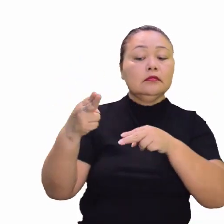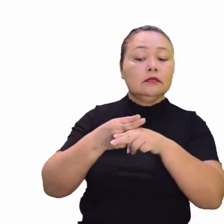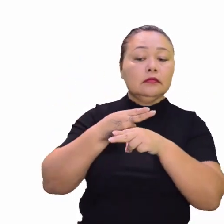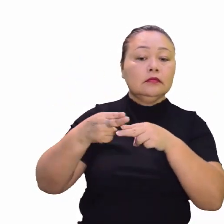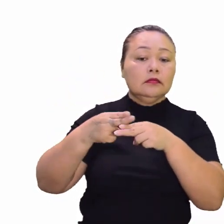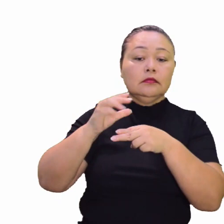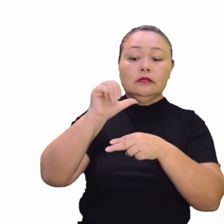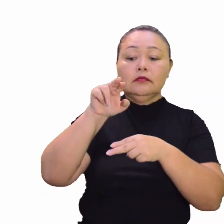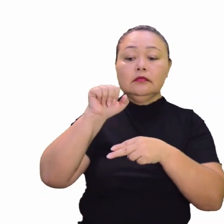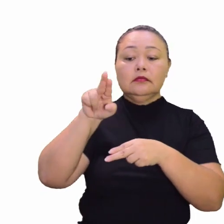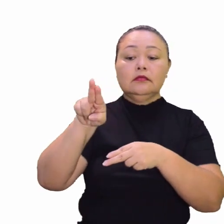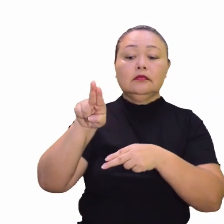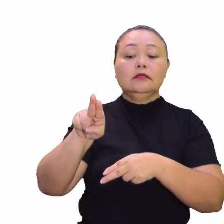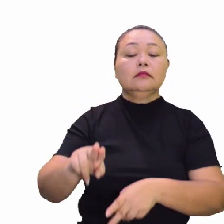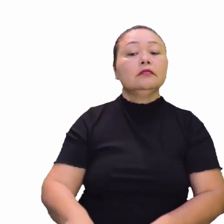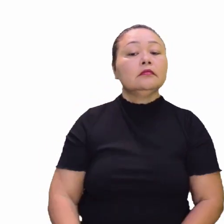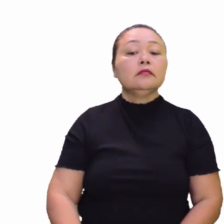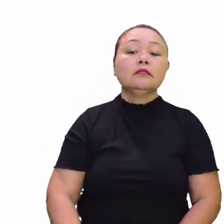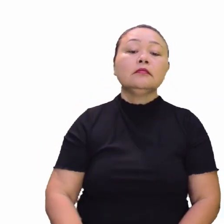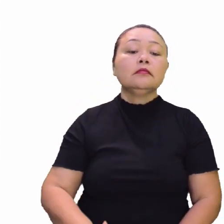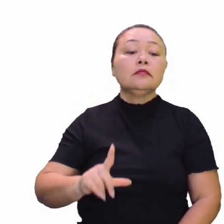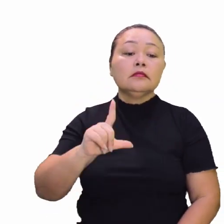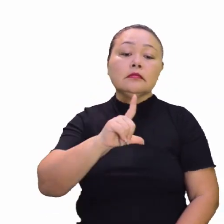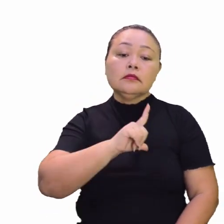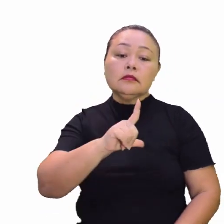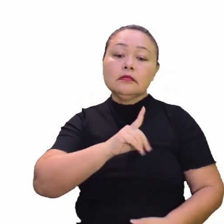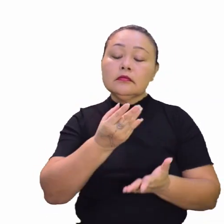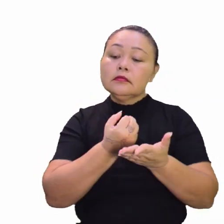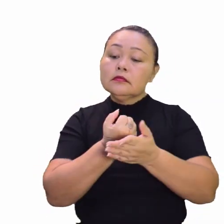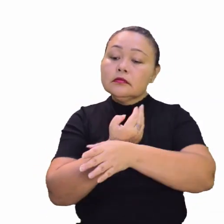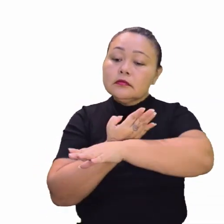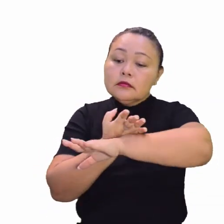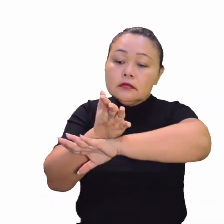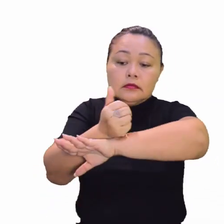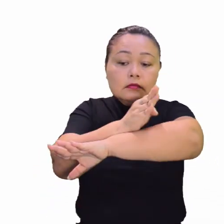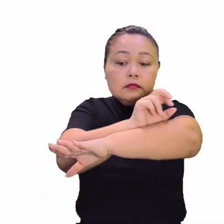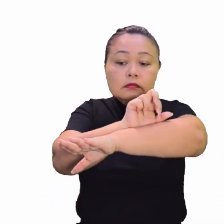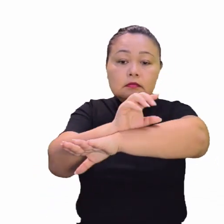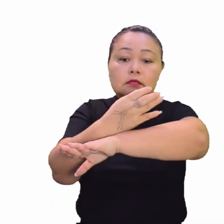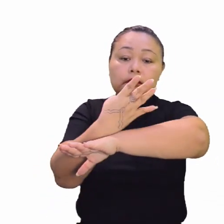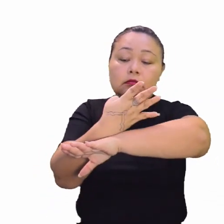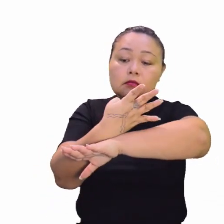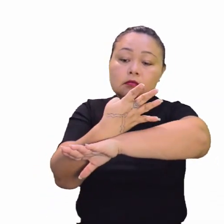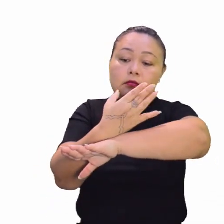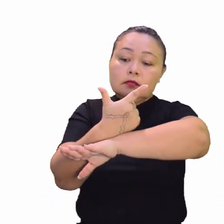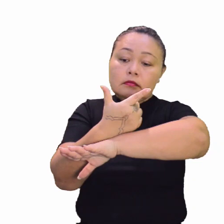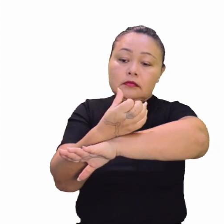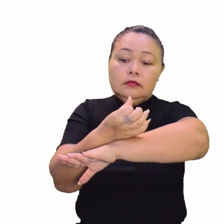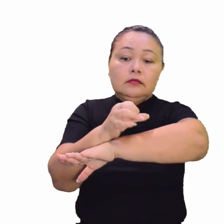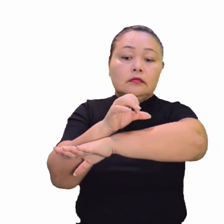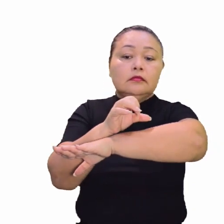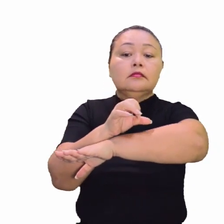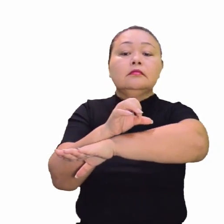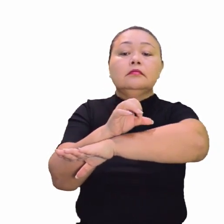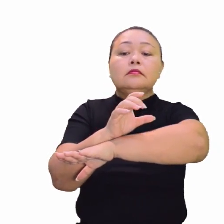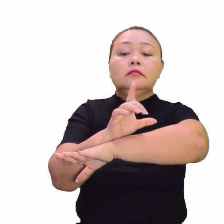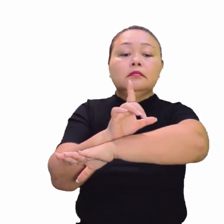Theobroma cacau. Com expressiva distribuição ao longo da